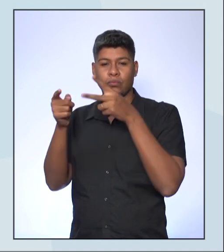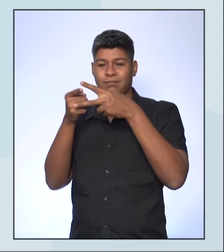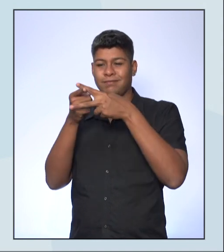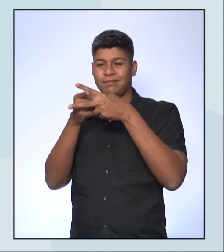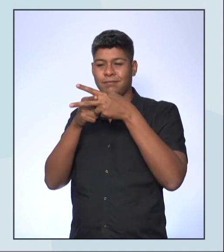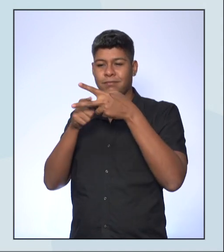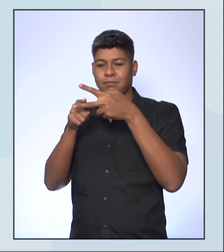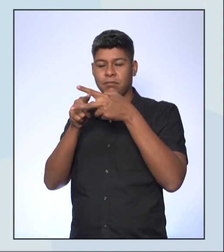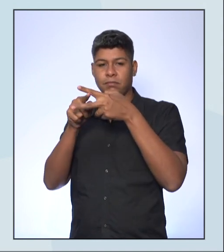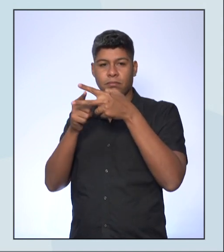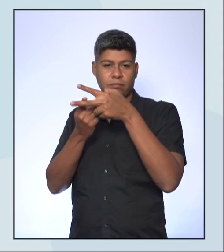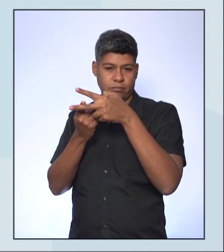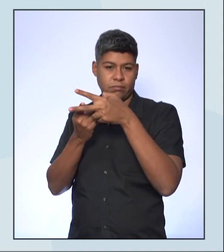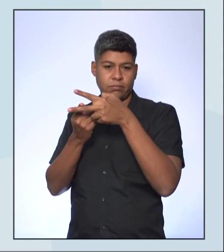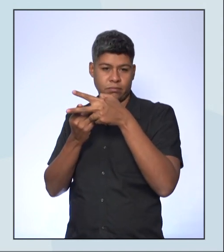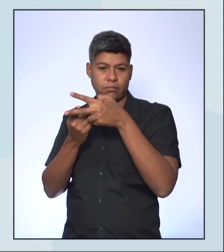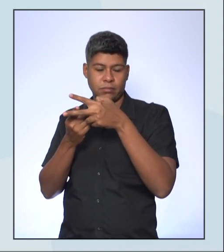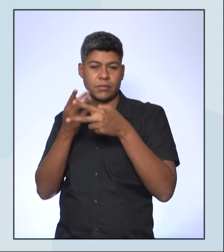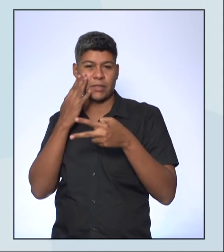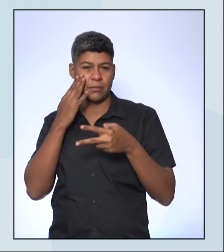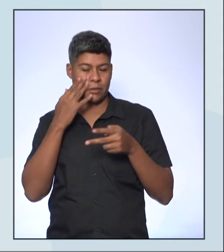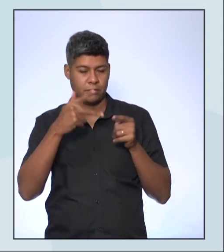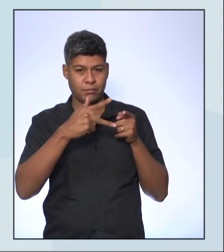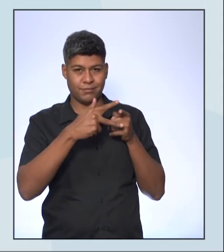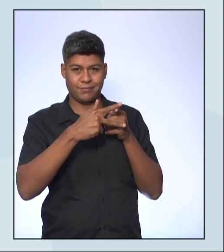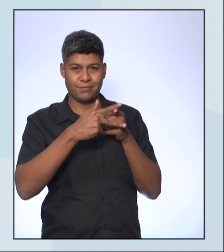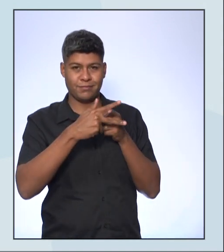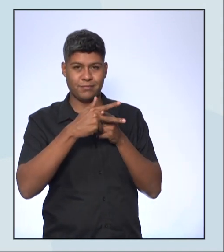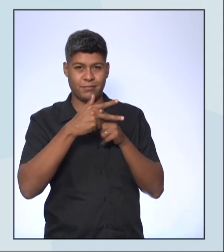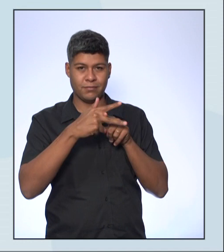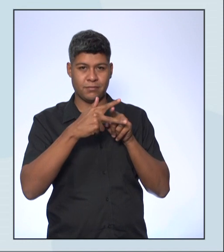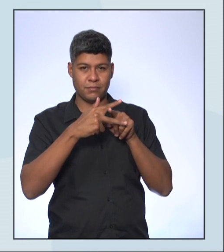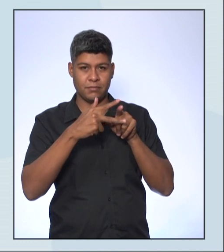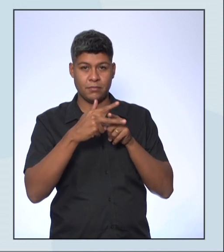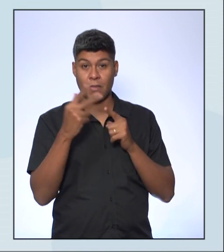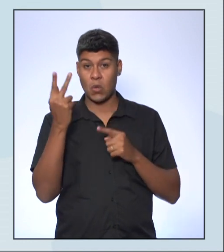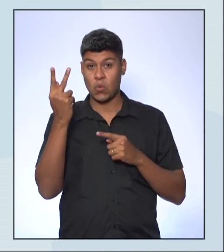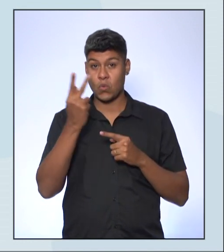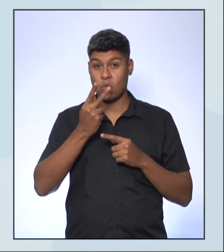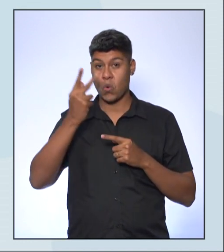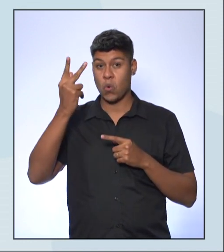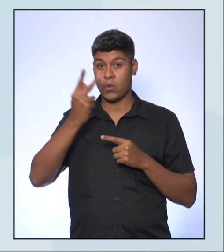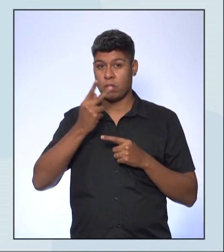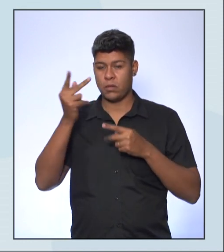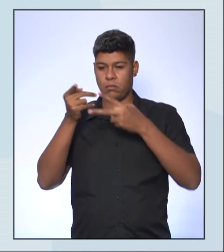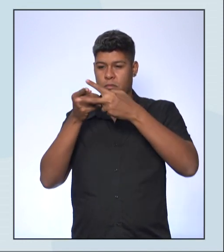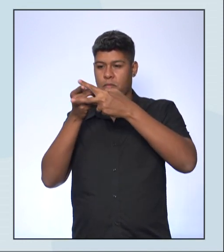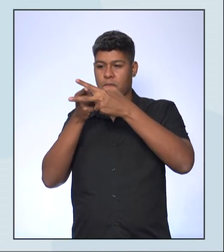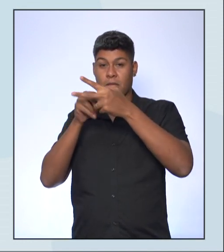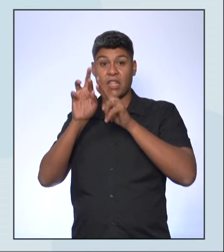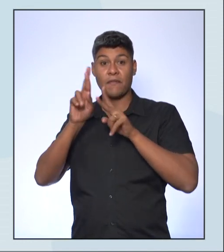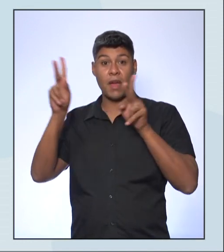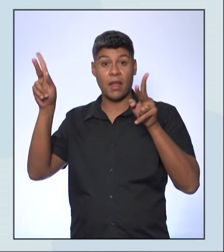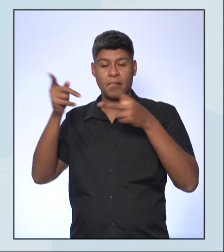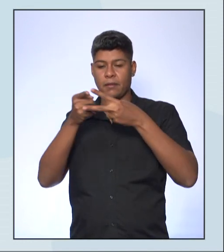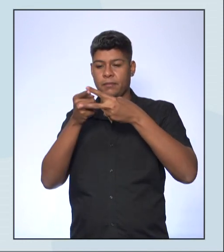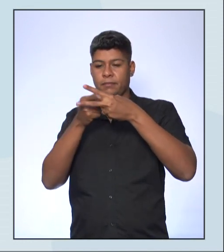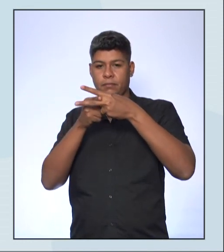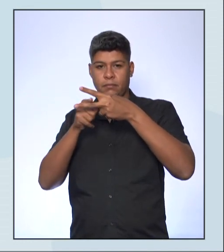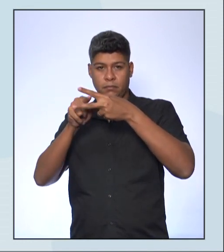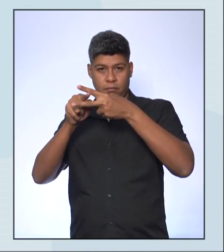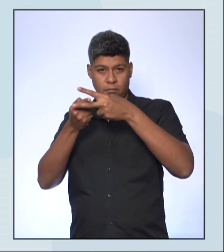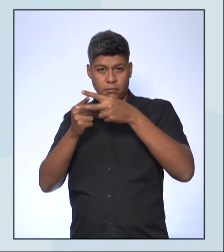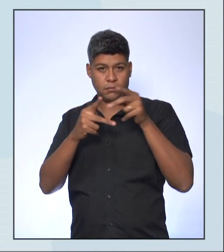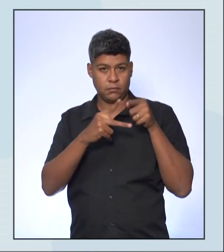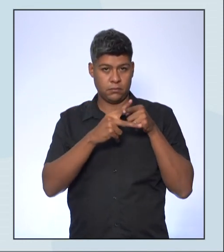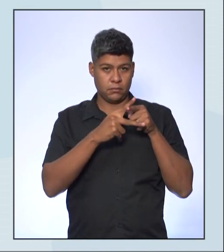azuis, Rafa. Ó, eu consigo observar que esses dois ângulos azuis, eles estão um do lado e outro do outro. Isso, Então eu posso dizer que eles